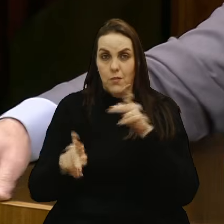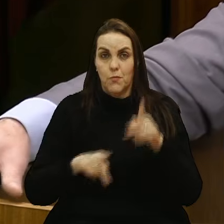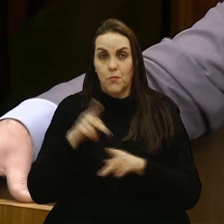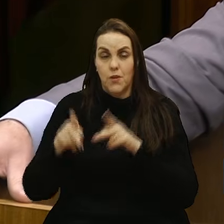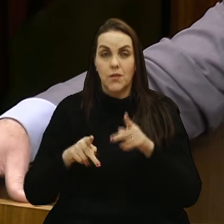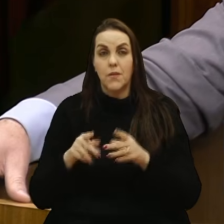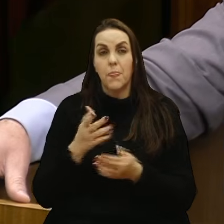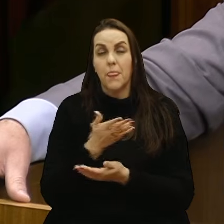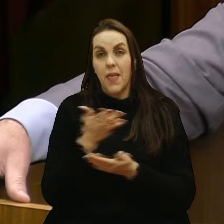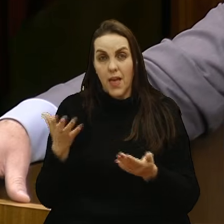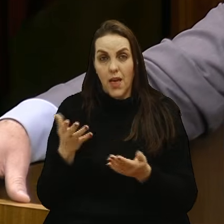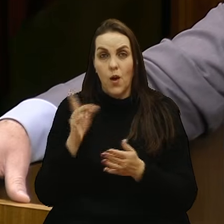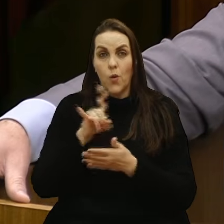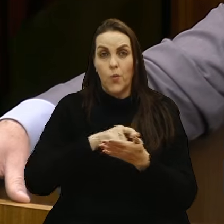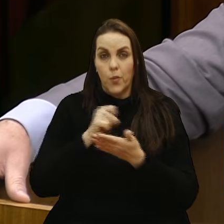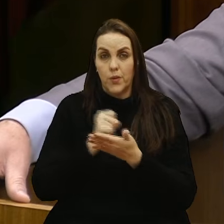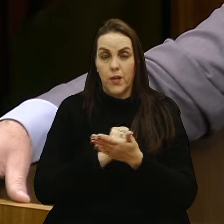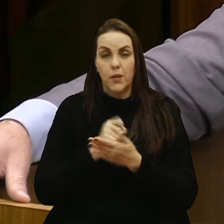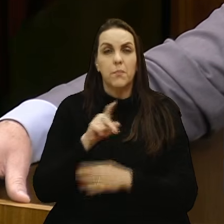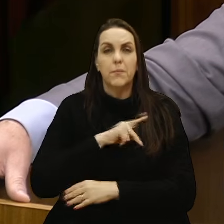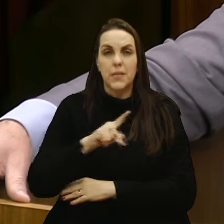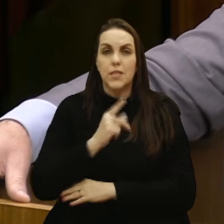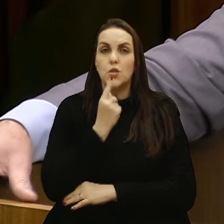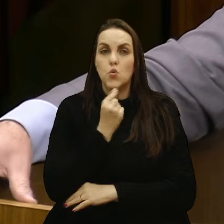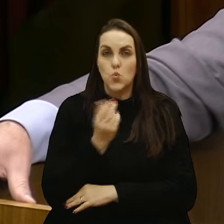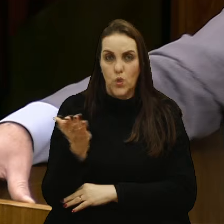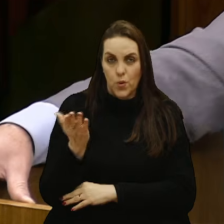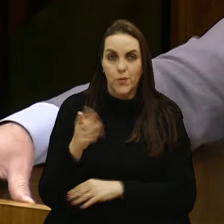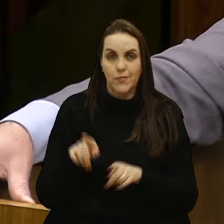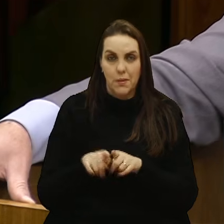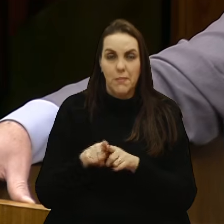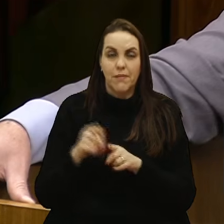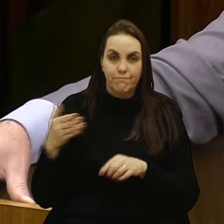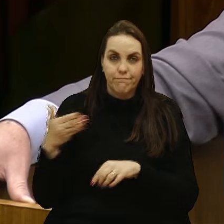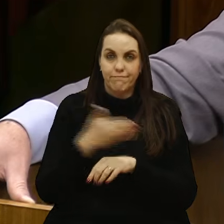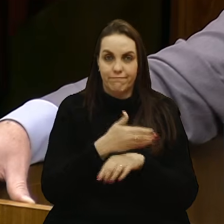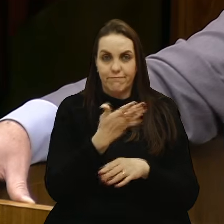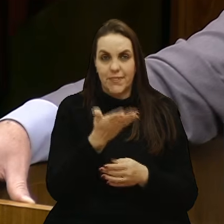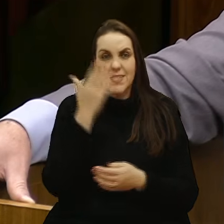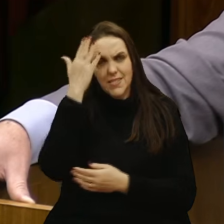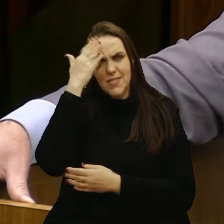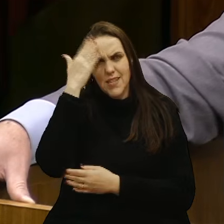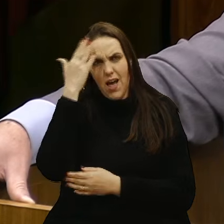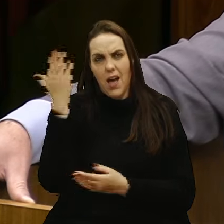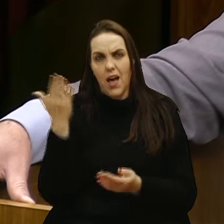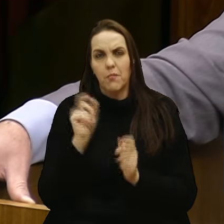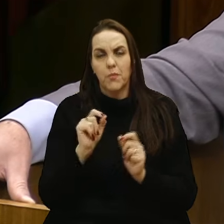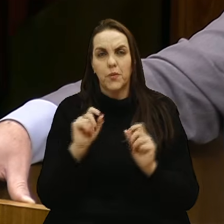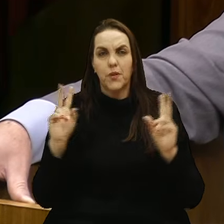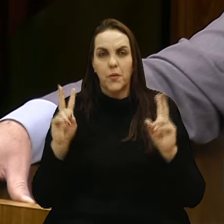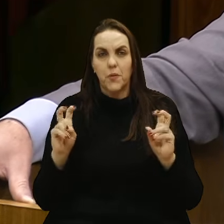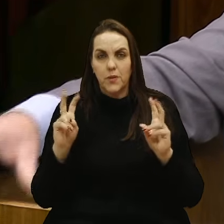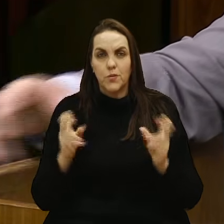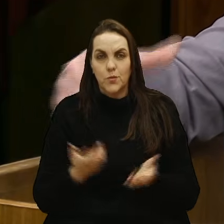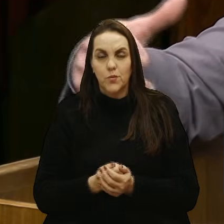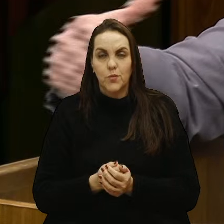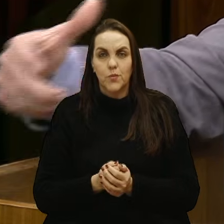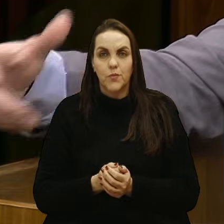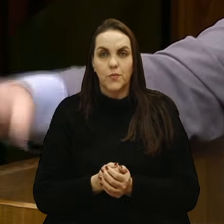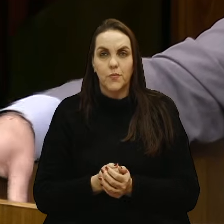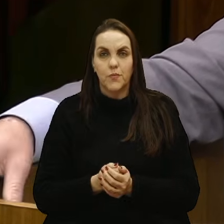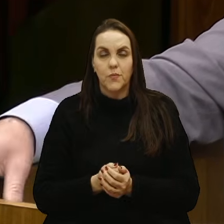e o presidente, o João esteve lá, né, recentemente, né, e sabe muito bem o que se trata, que é